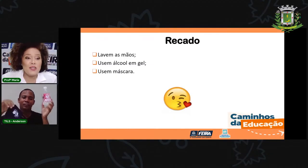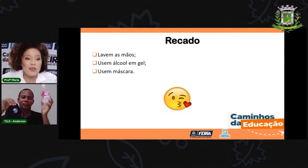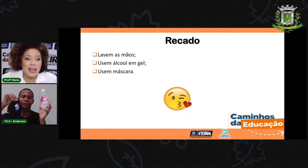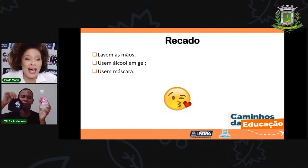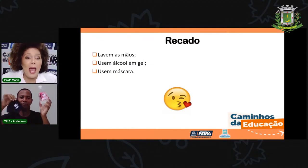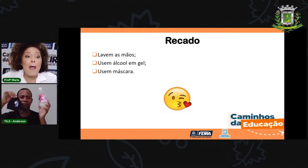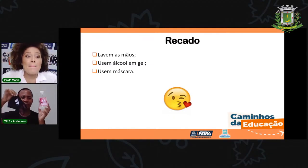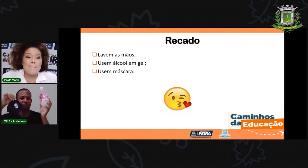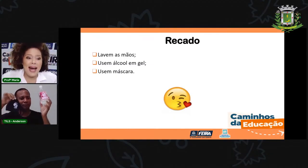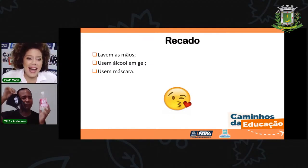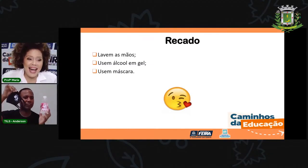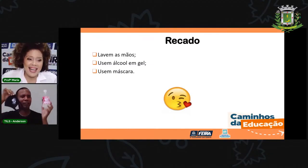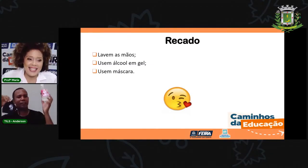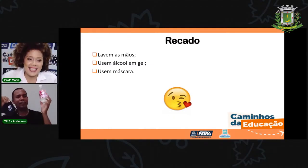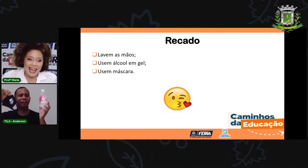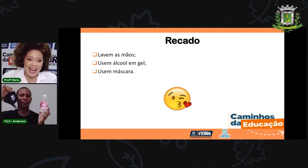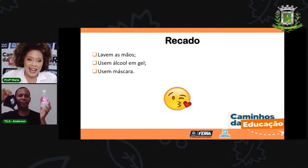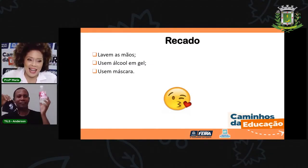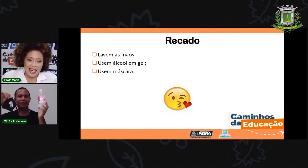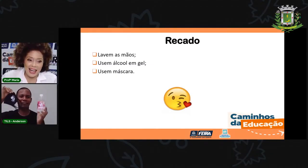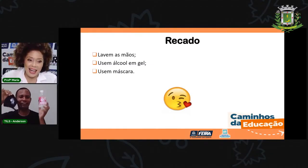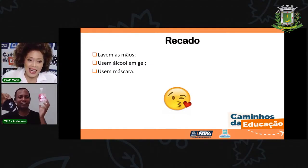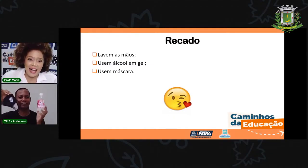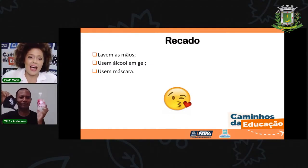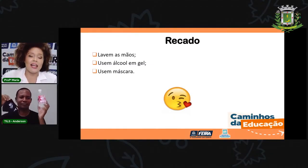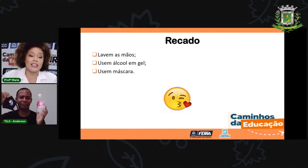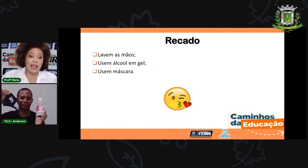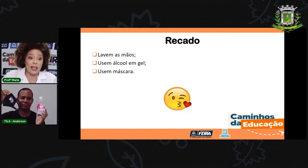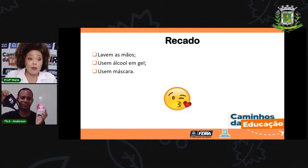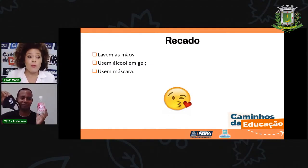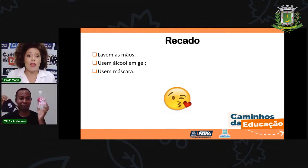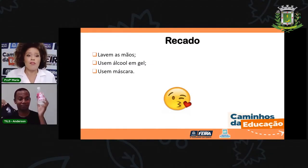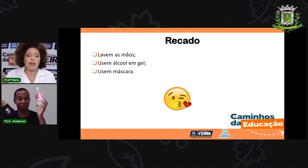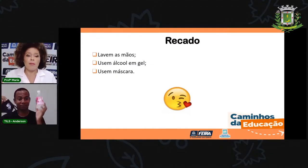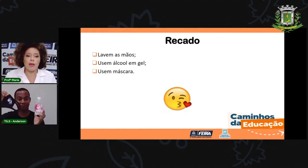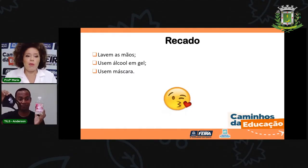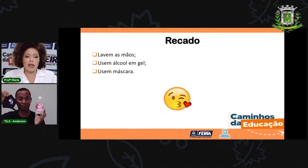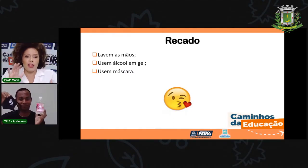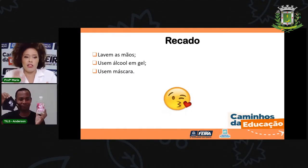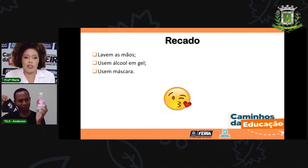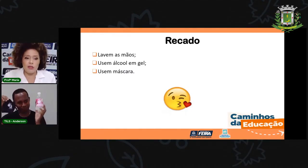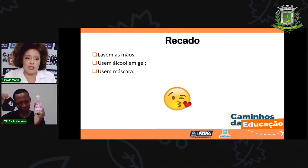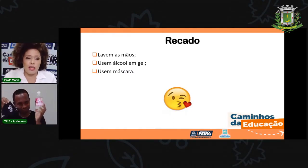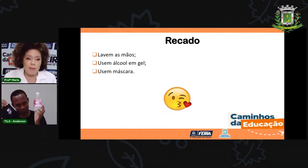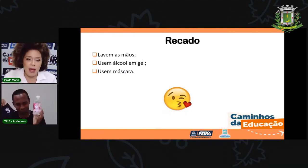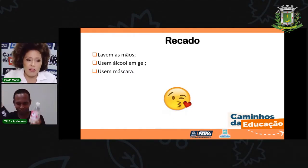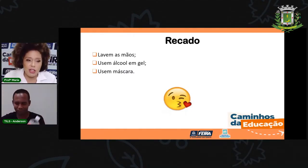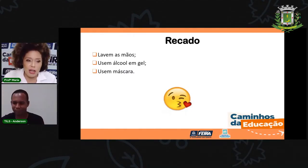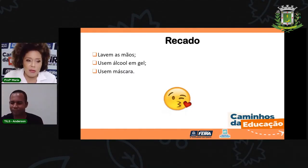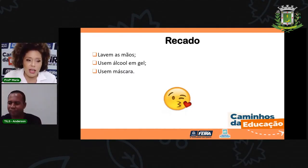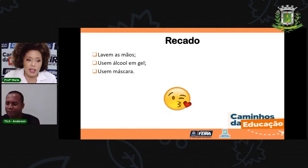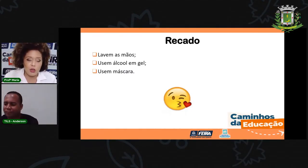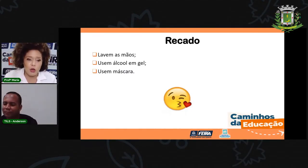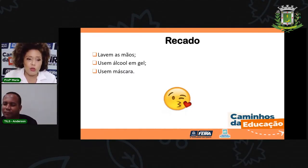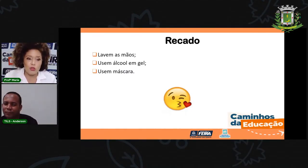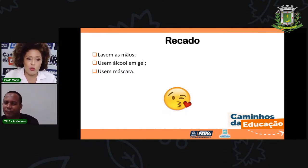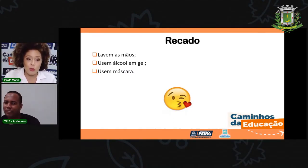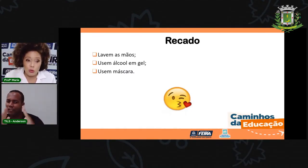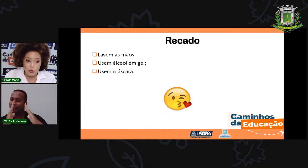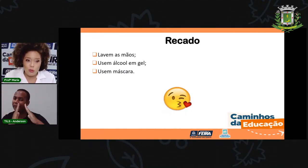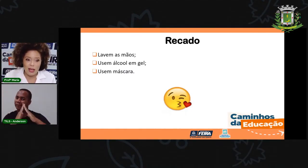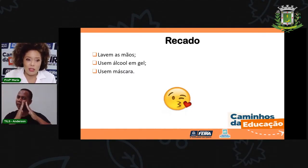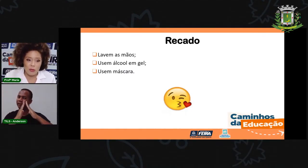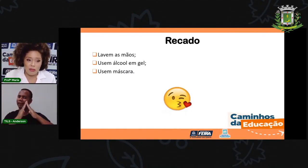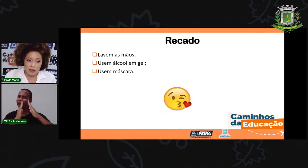E usem o quê? Máscara. Certo? Fiquem bem guardadinhos. Em breve estaremos aí todos